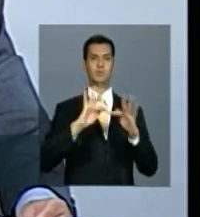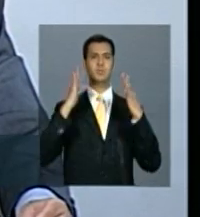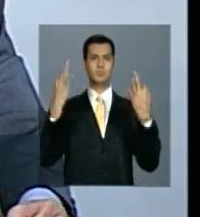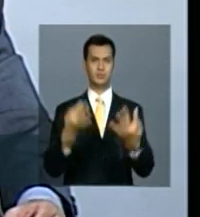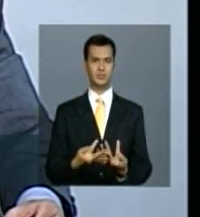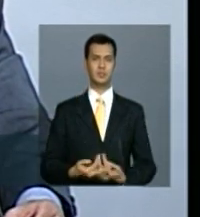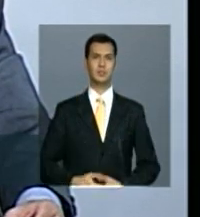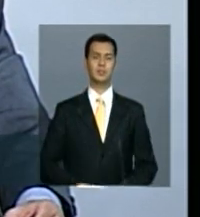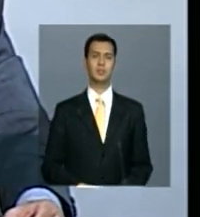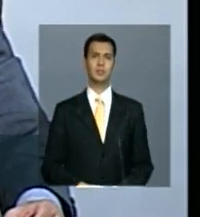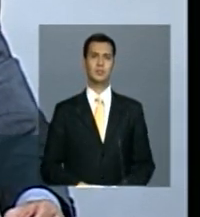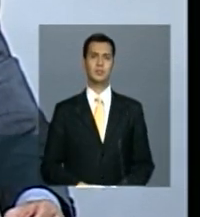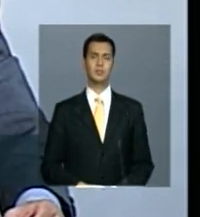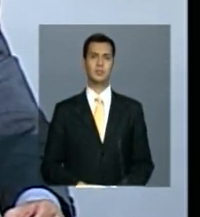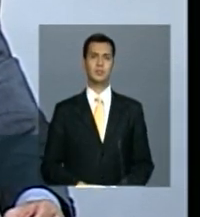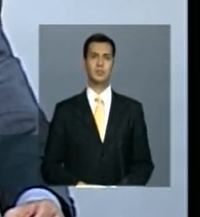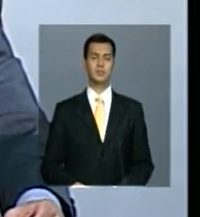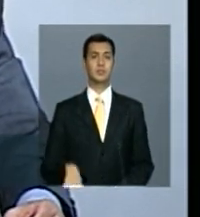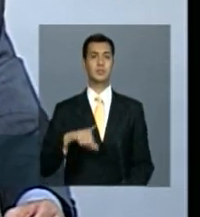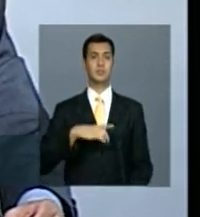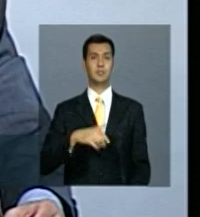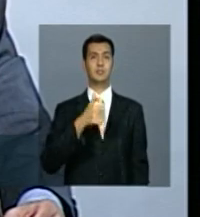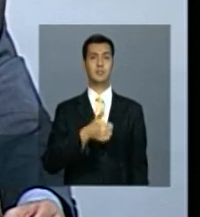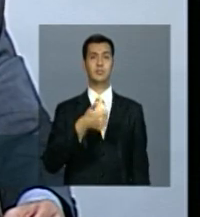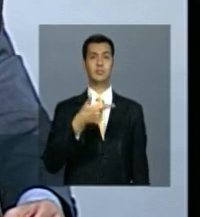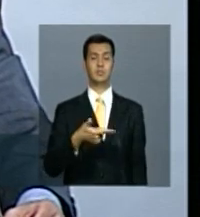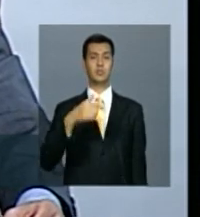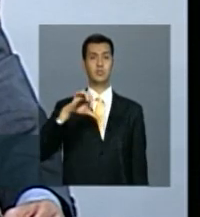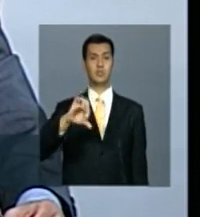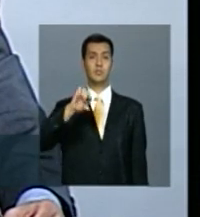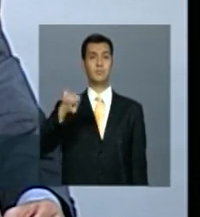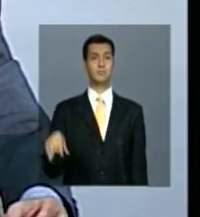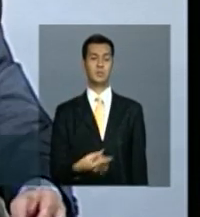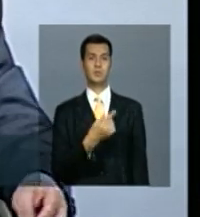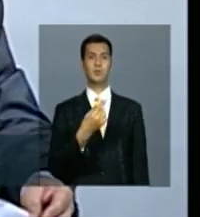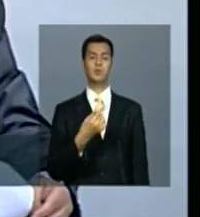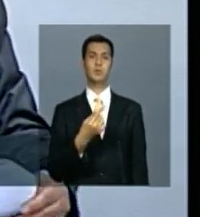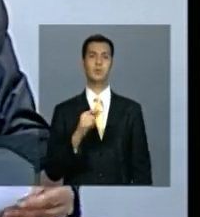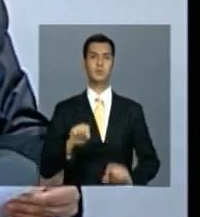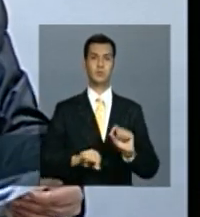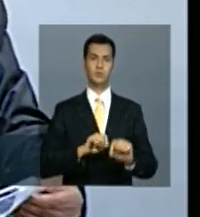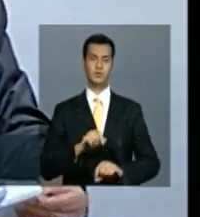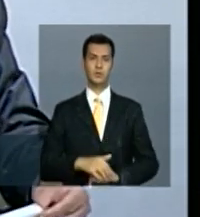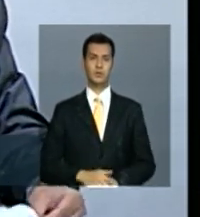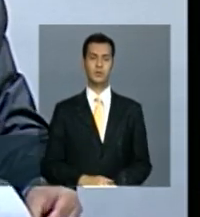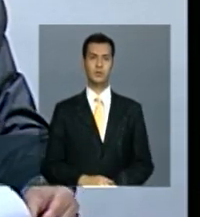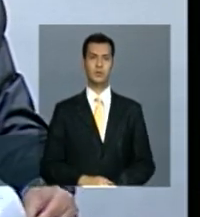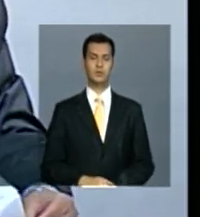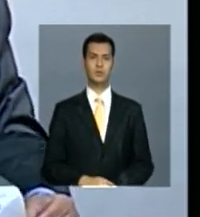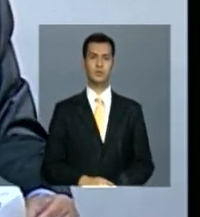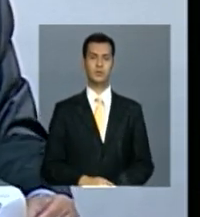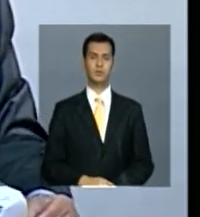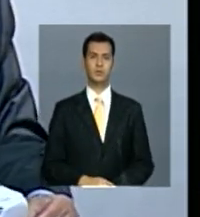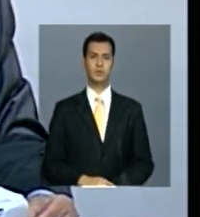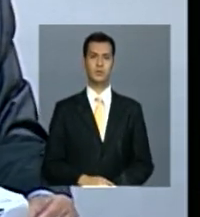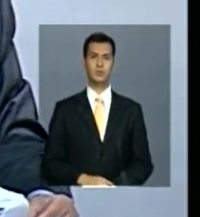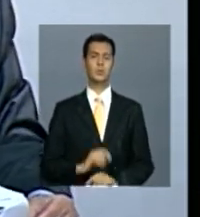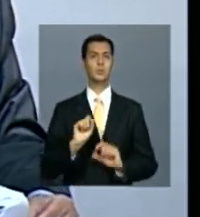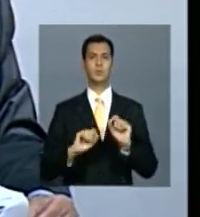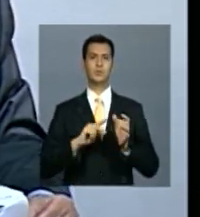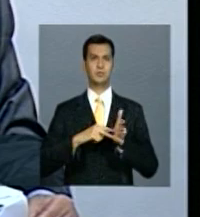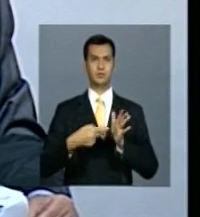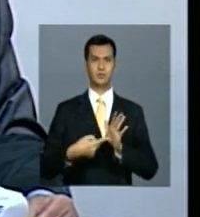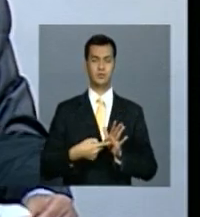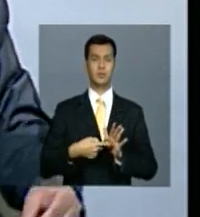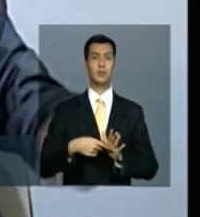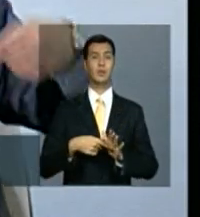eu quero fazer uma correção são 129.000 essa 129.000 significa ah eh eh aquilo que nós já vínhamos atendendo